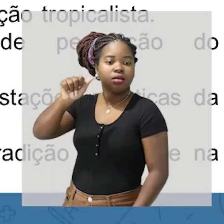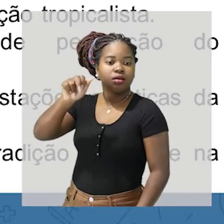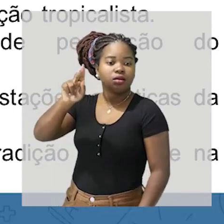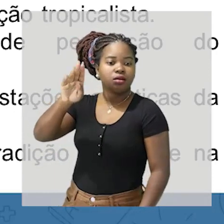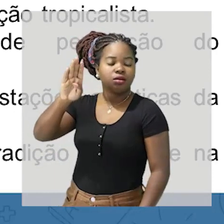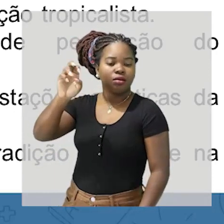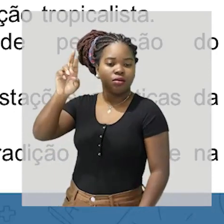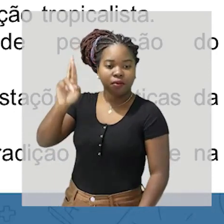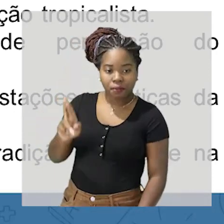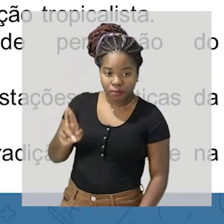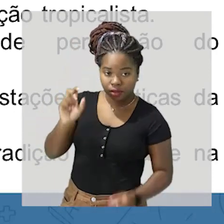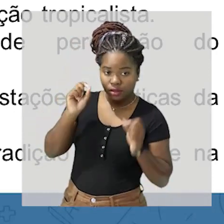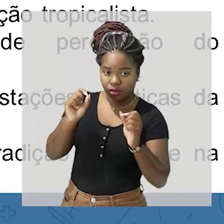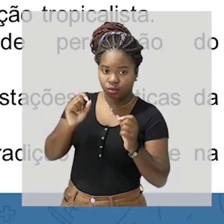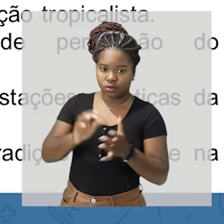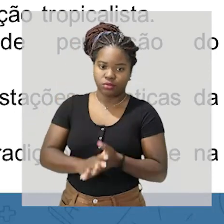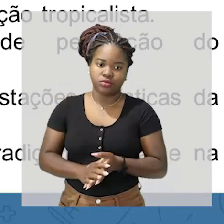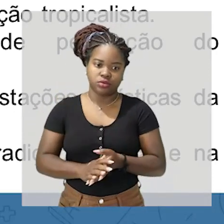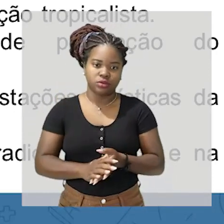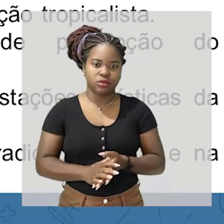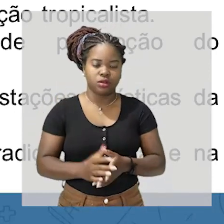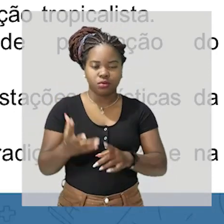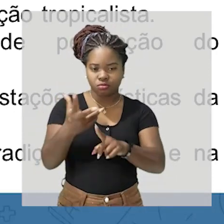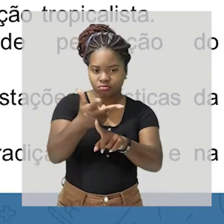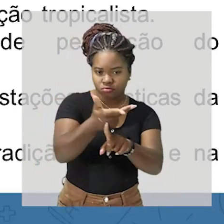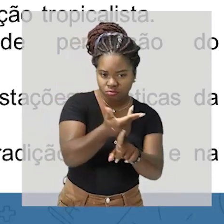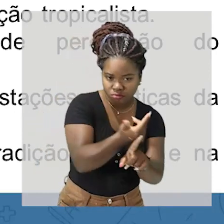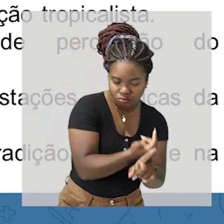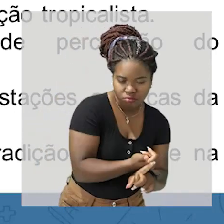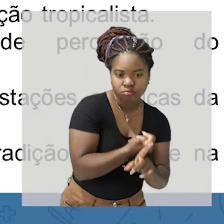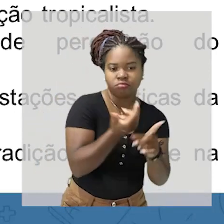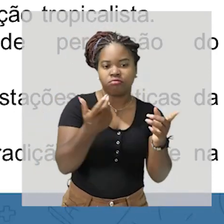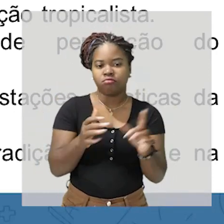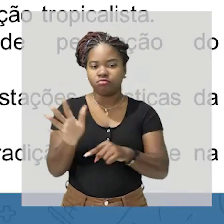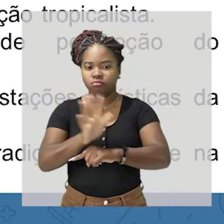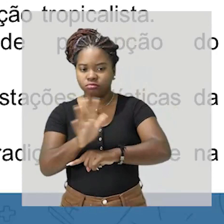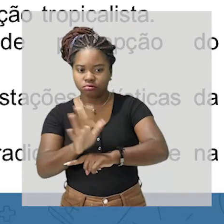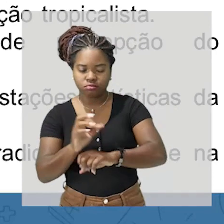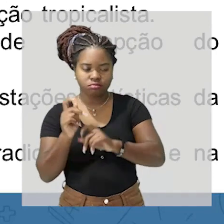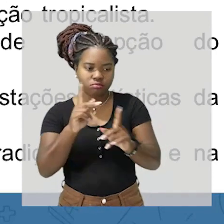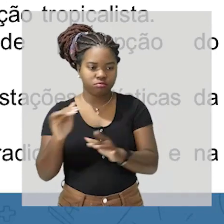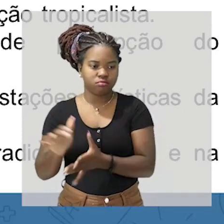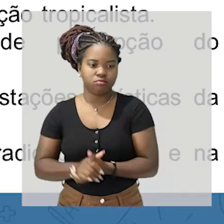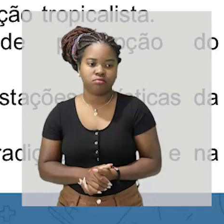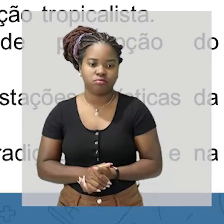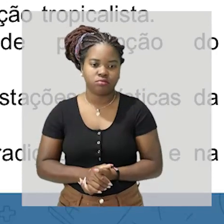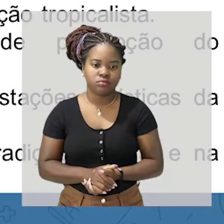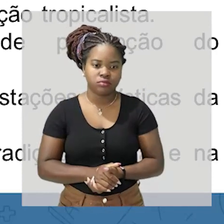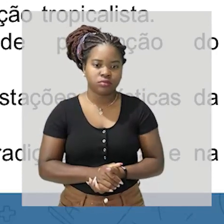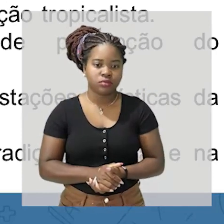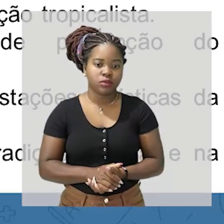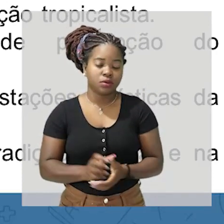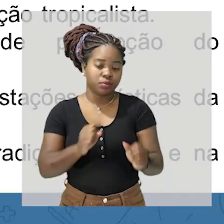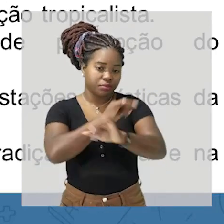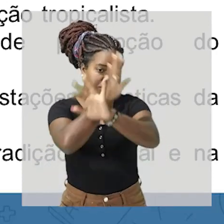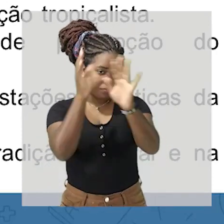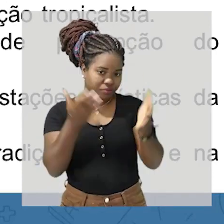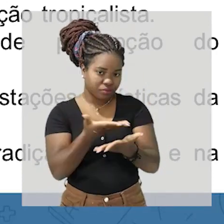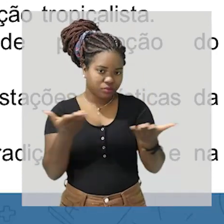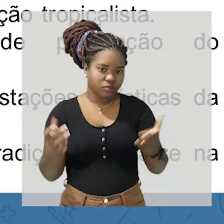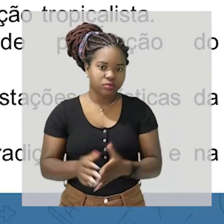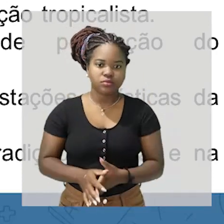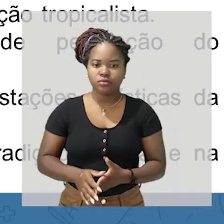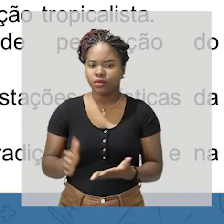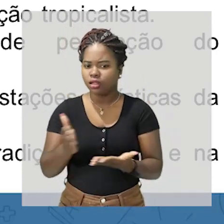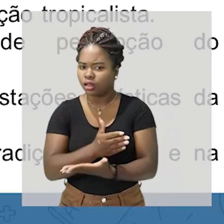daquele período, diz o seguinte, para a gente poder entender. Para algumas criaturas deste país que disseram que